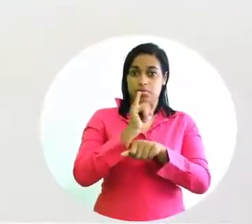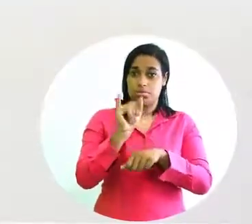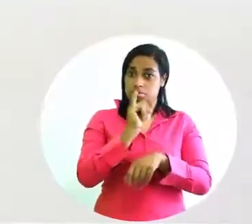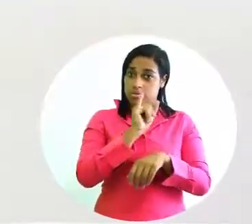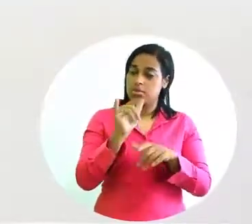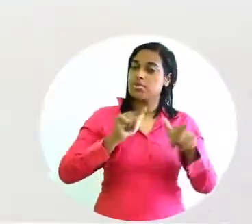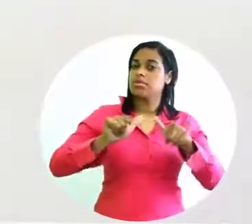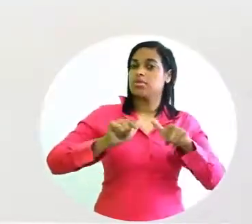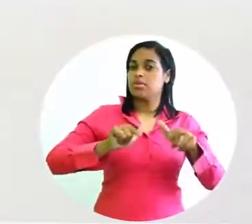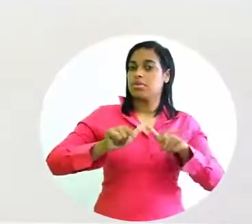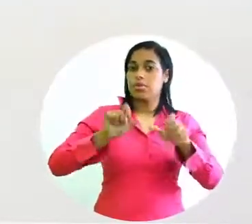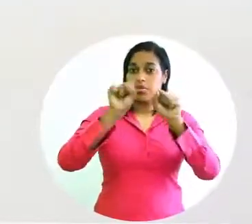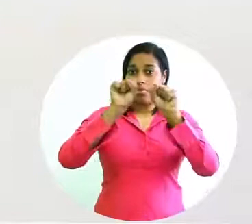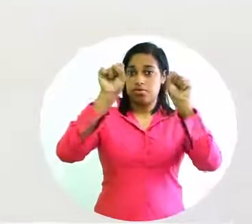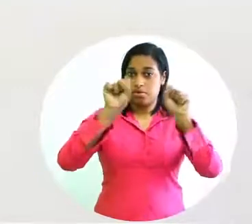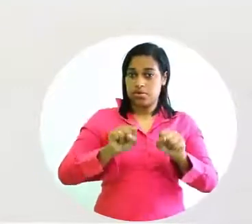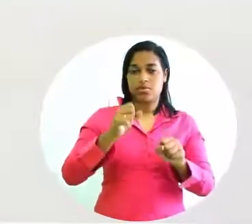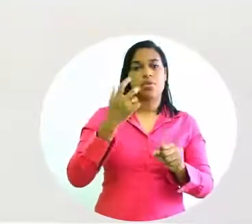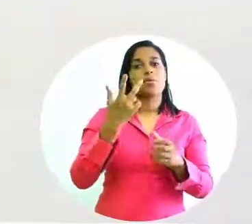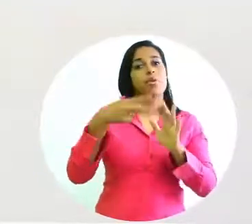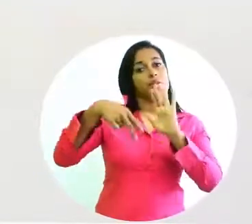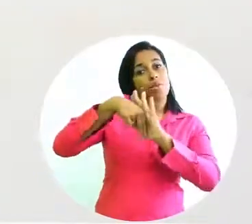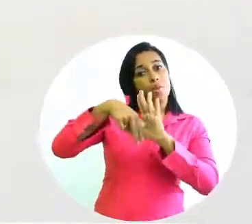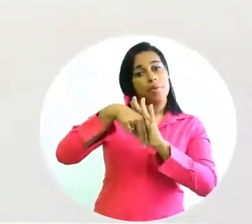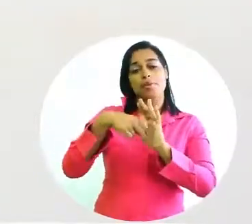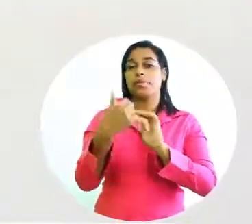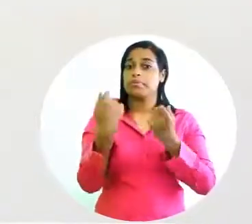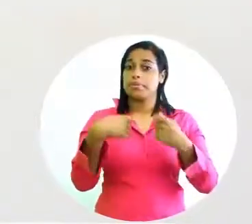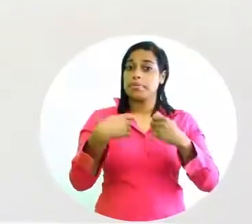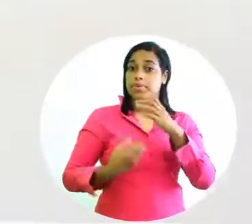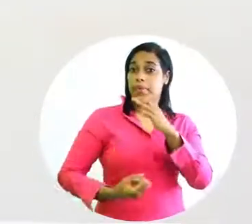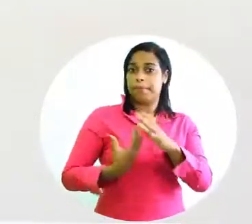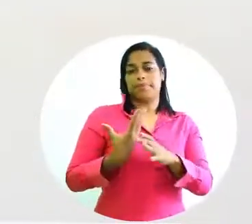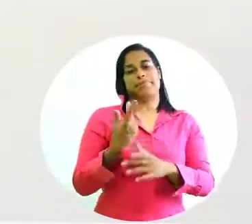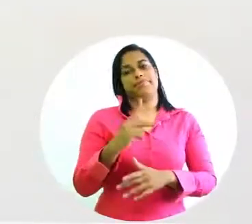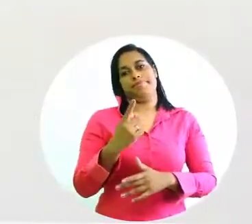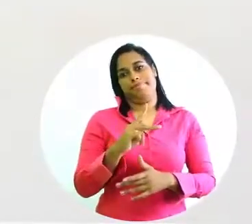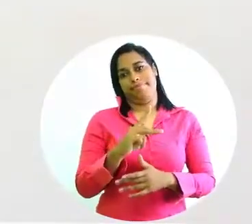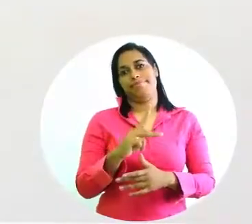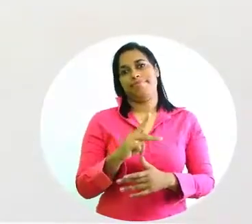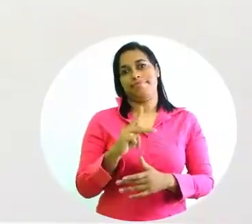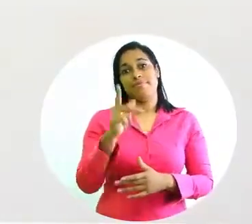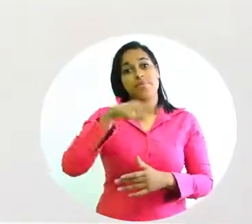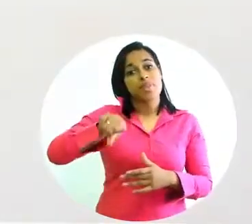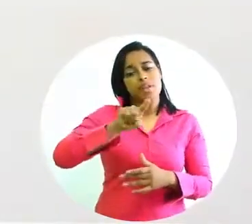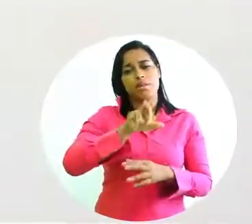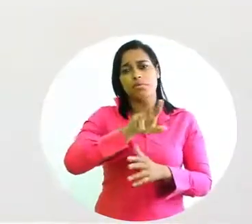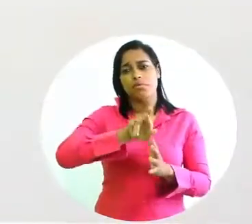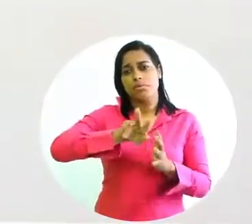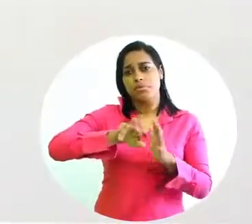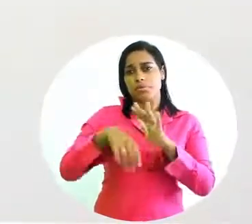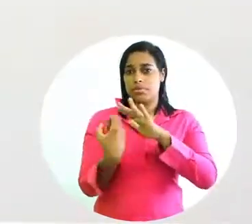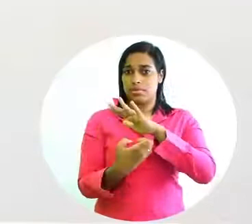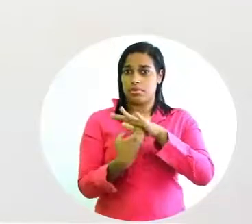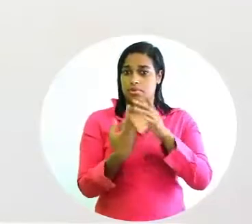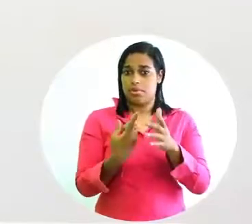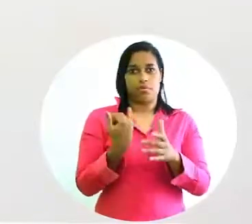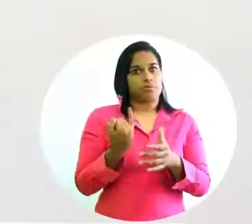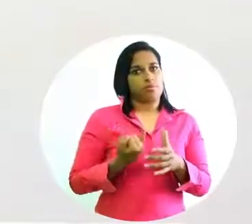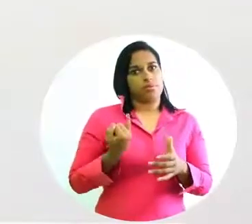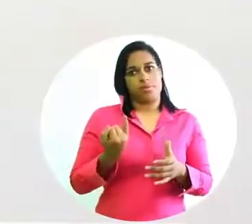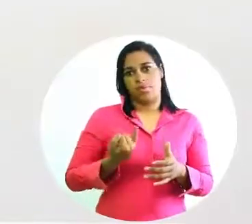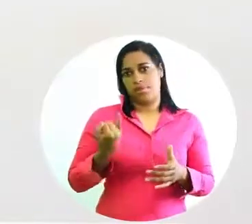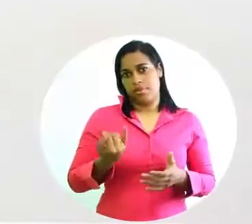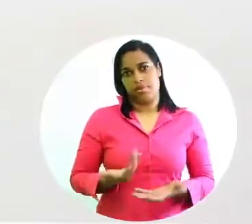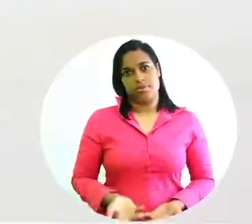enfim, um sistema normativo, nós vamos ter que criar isso sim. E, pasme você, muitas empresas não consideram isso